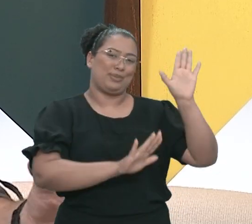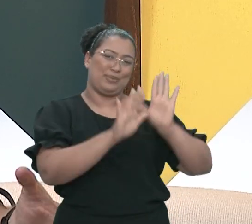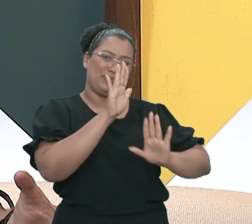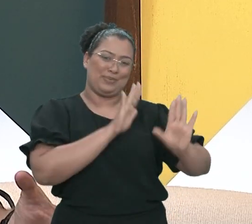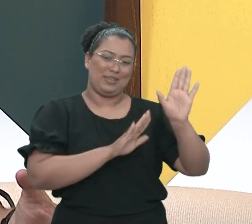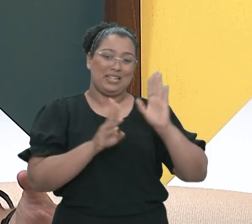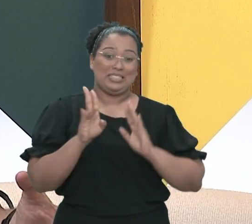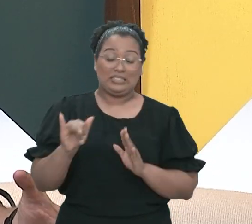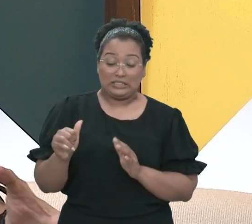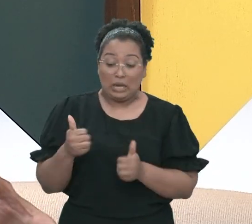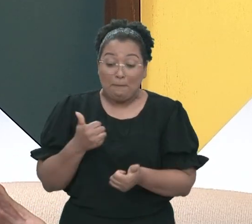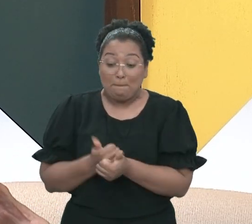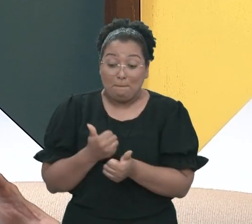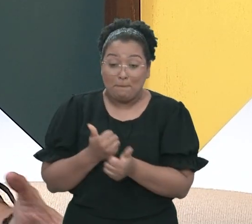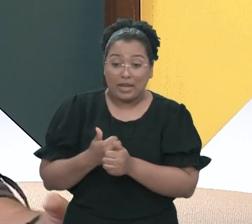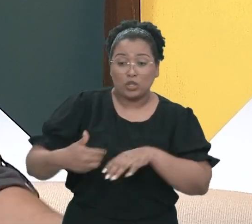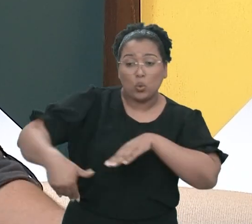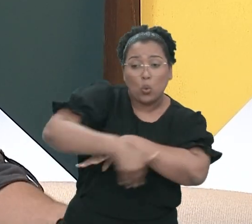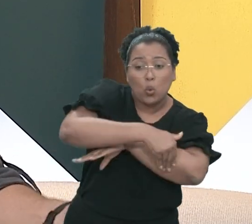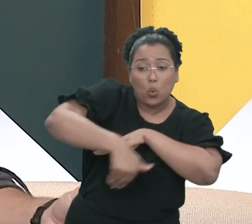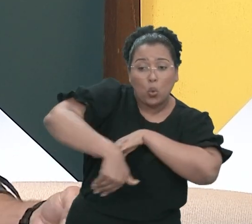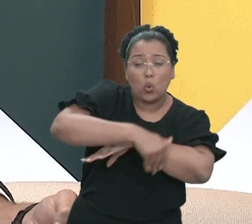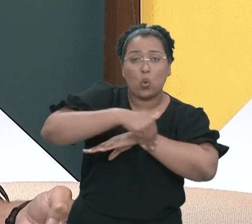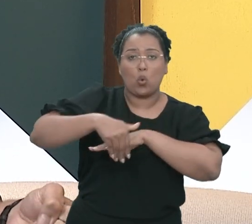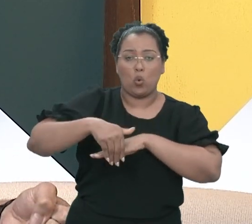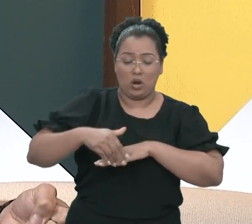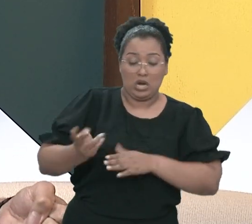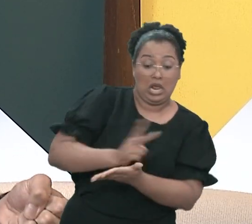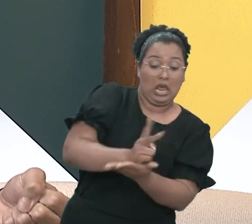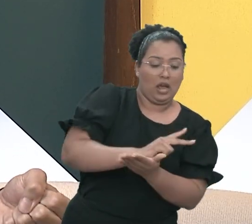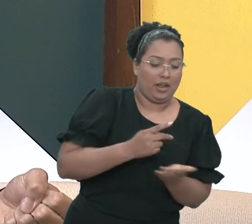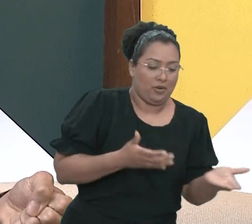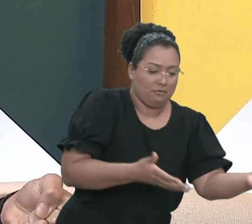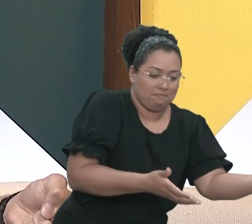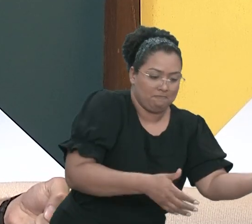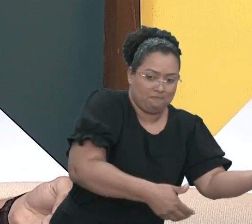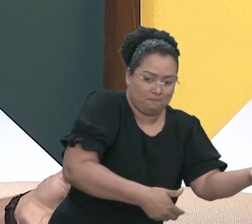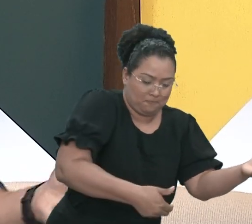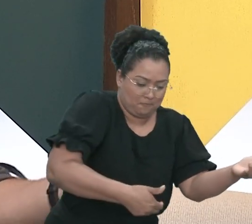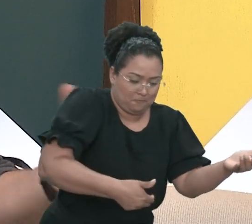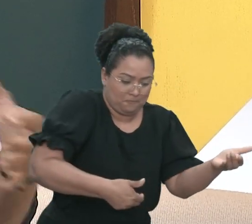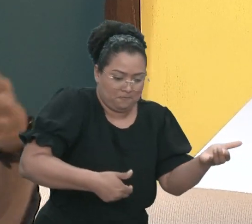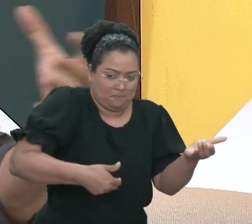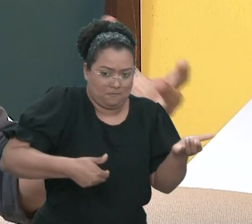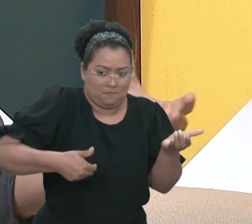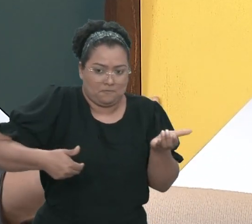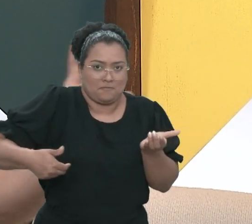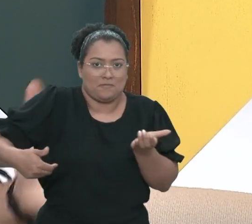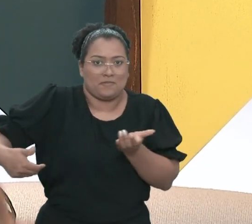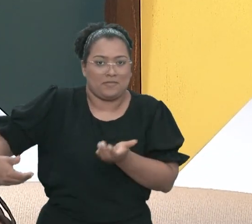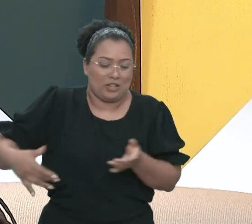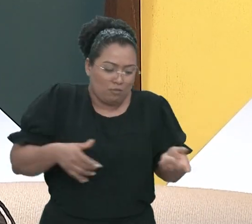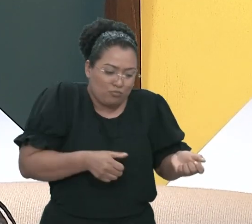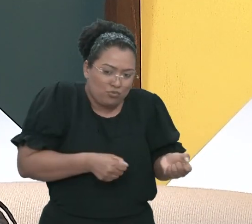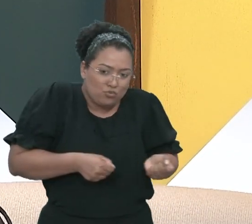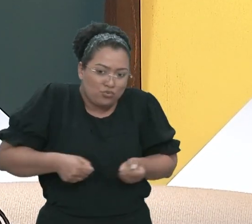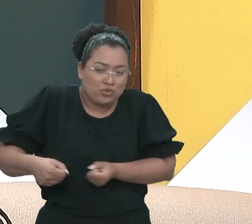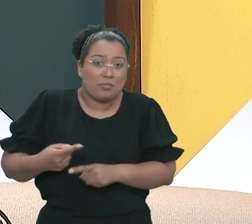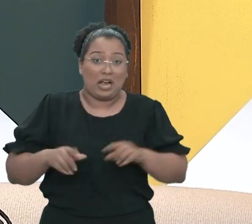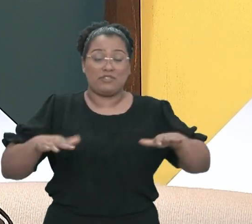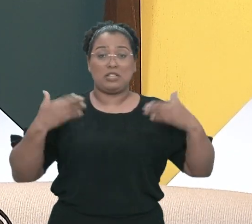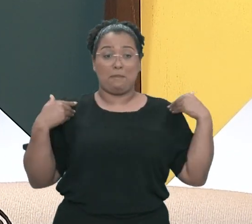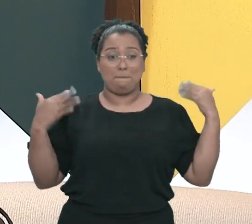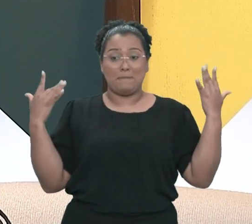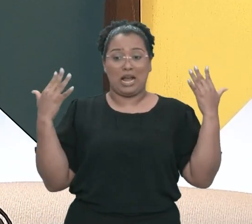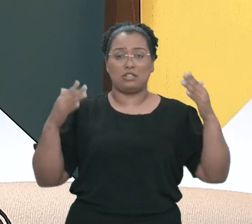se ela estiver perto de uma sarjeta ou perto de uma linha de trem, você vai ter que puxar aquela pessoa e tomando cuidado. Muitas vezes ela está com um movimento de braços muito forte